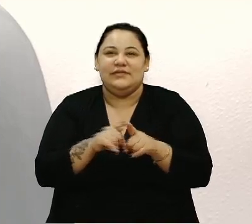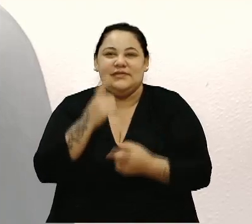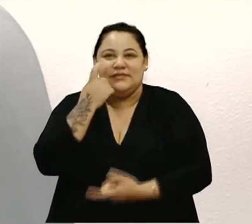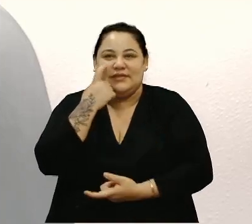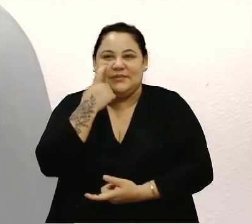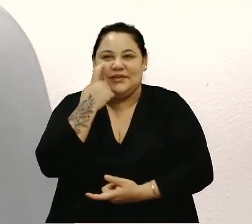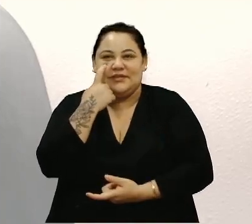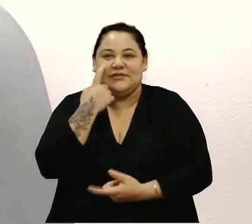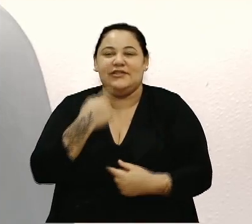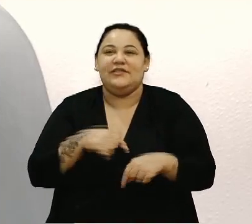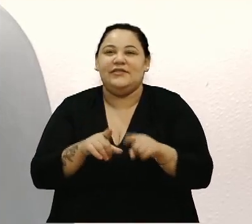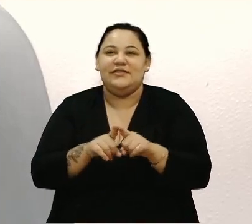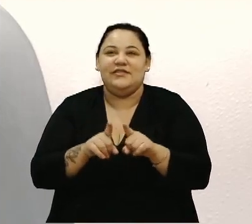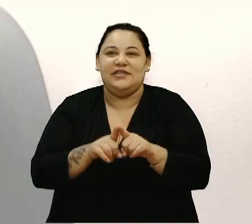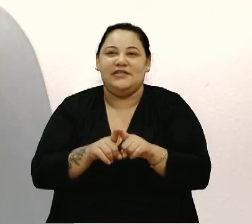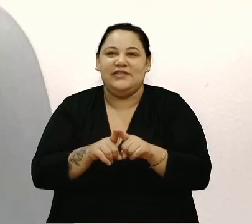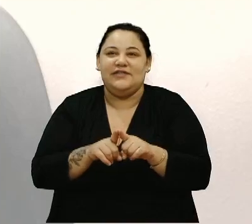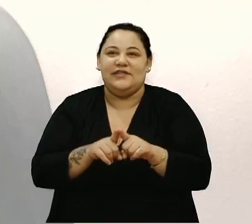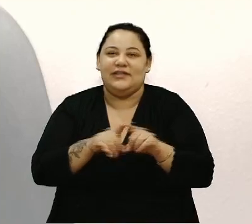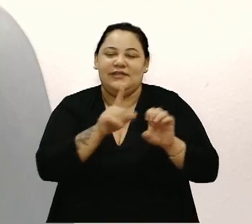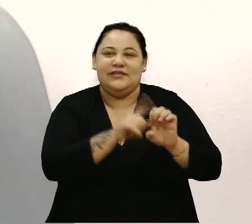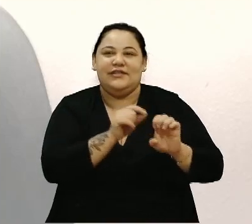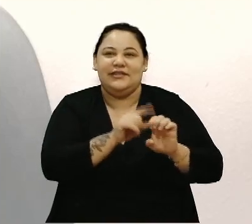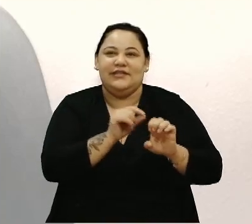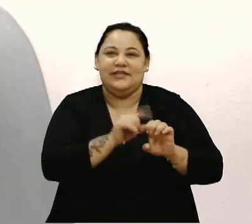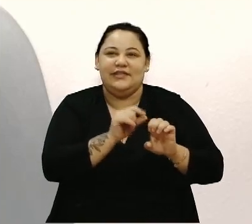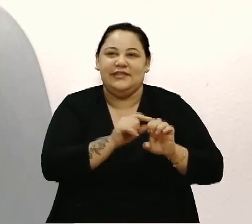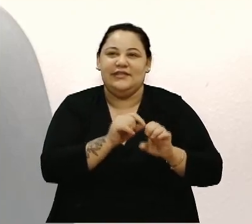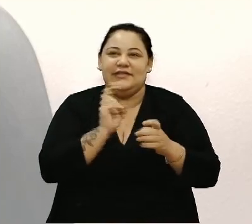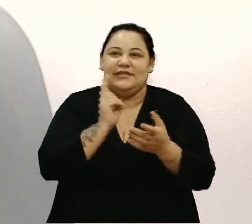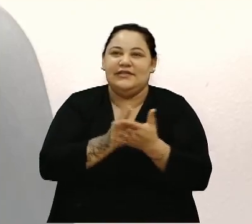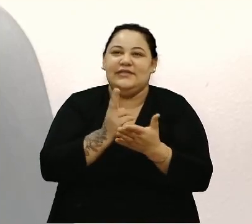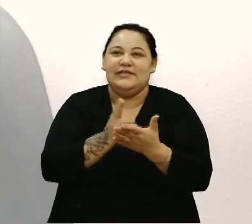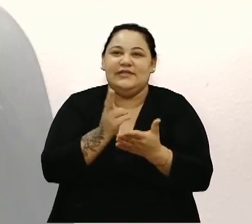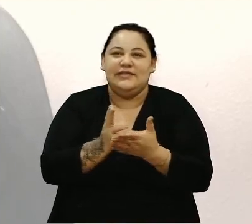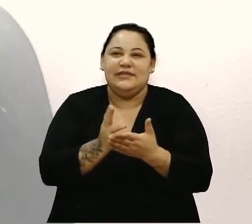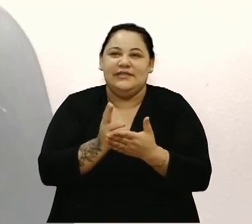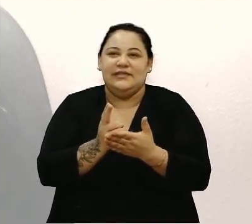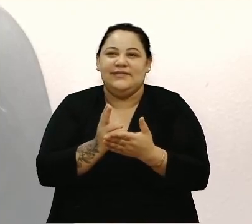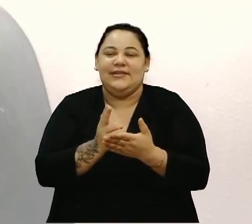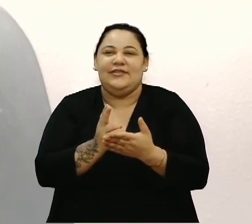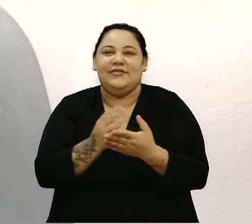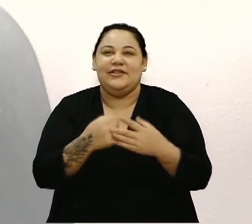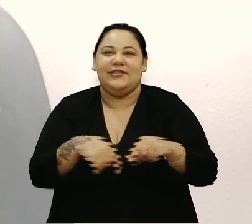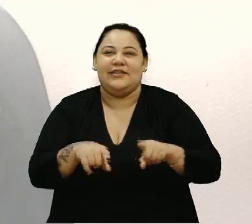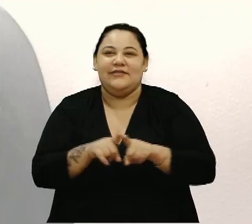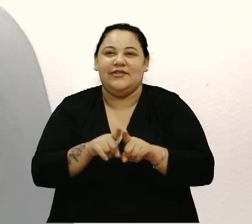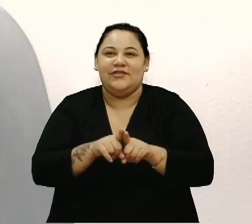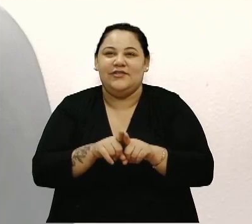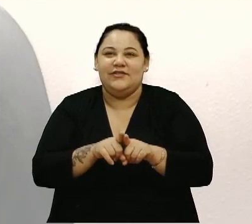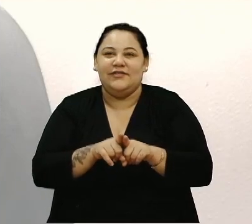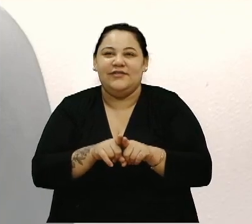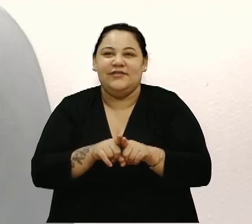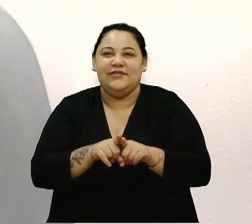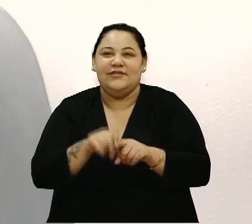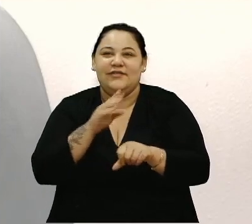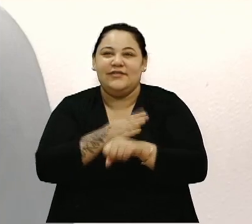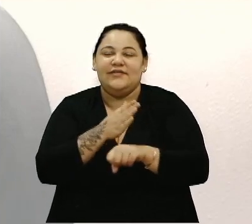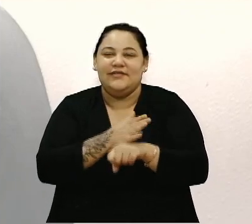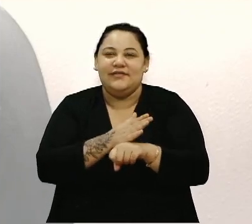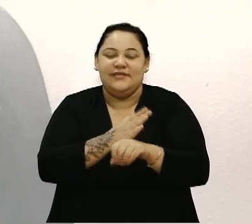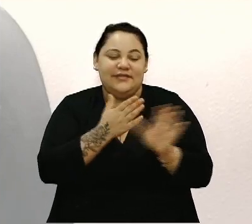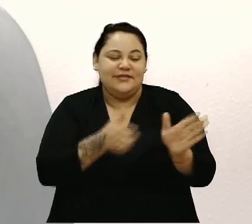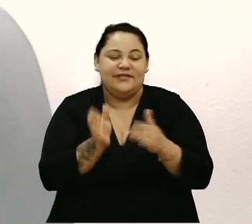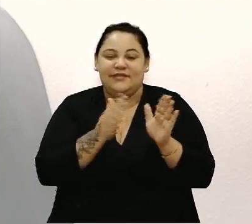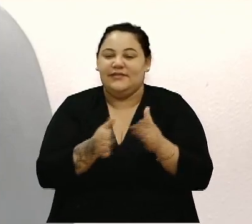o empreendedor, o proprietário, sempre está em cima, sempre está de olho e sempre está participando, tanto lá da